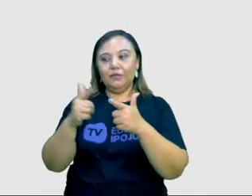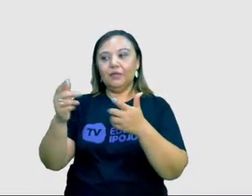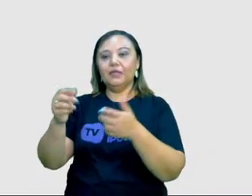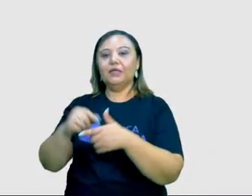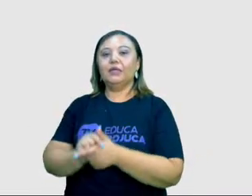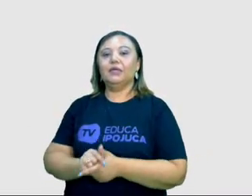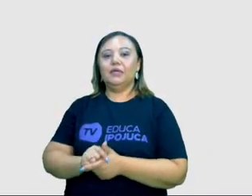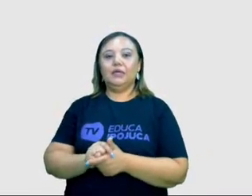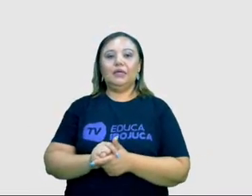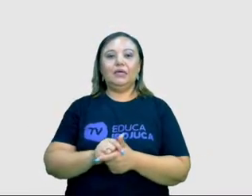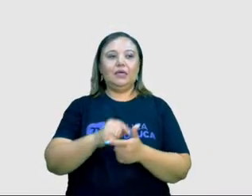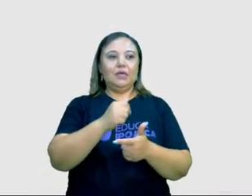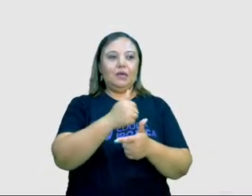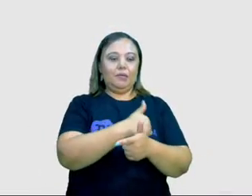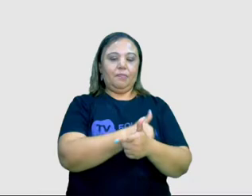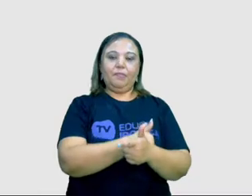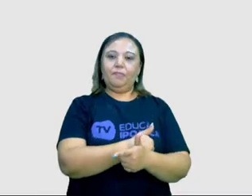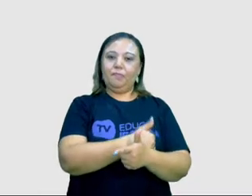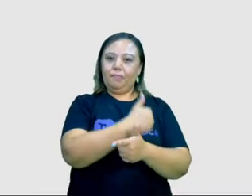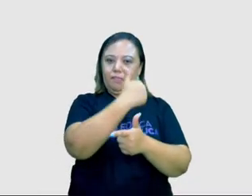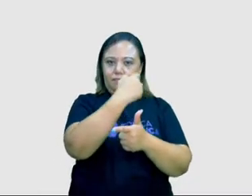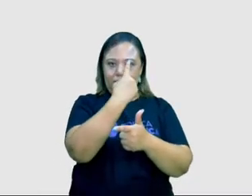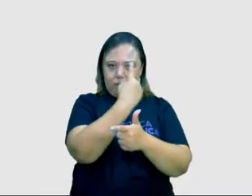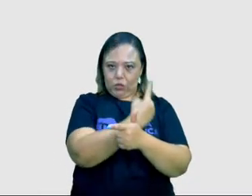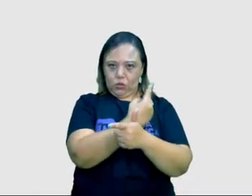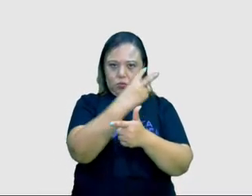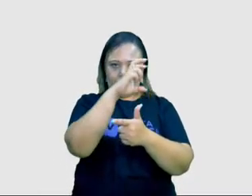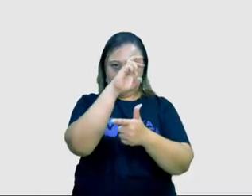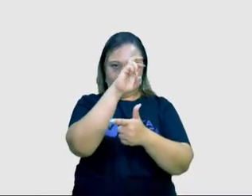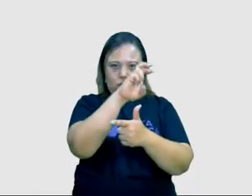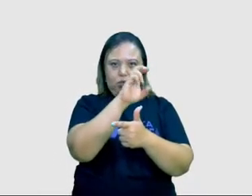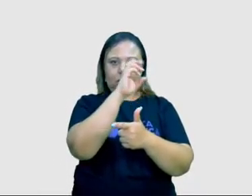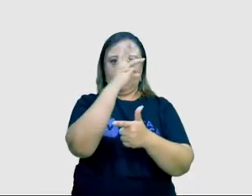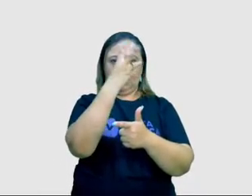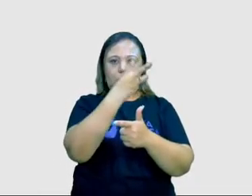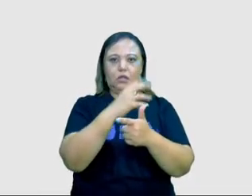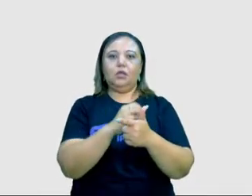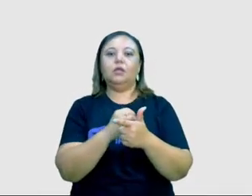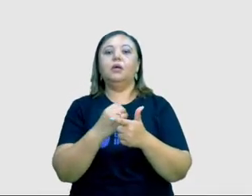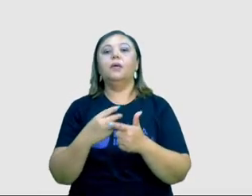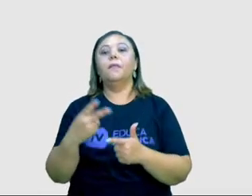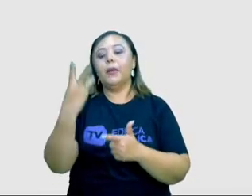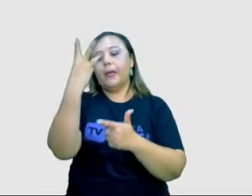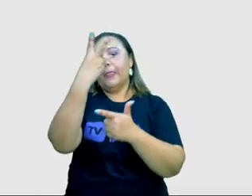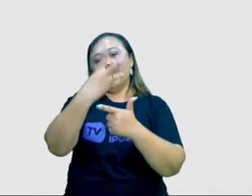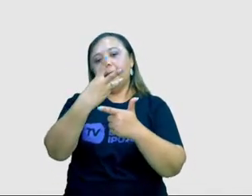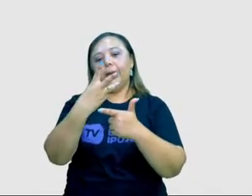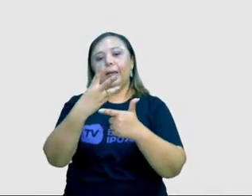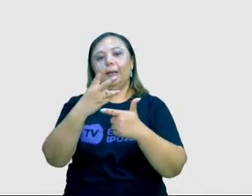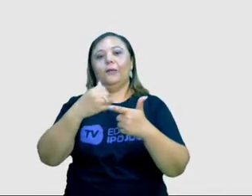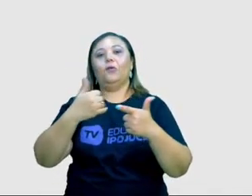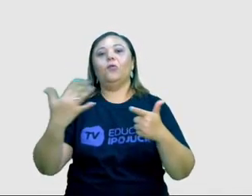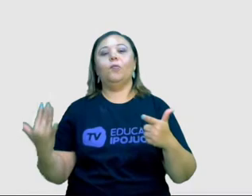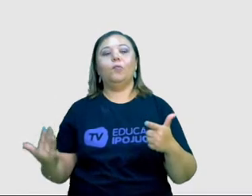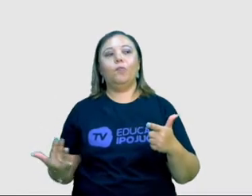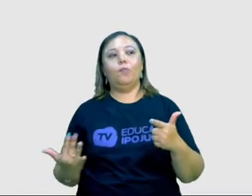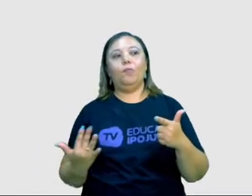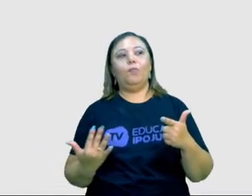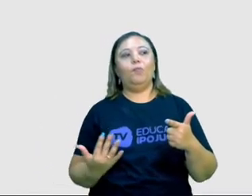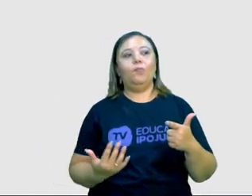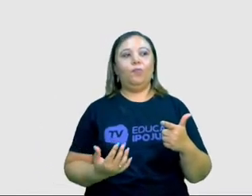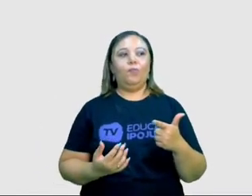iguais, 1.530, quanto vai ser para três pessoas? Vamos voltar aqui para